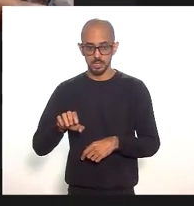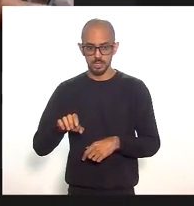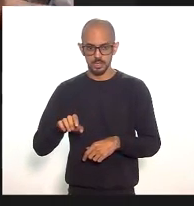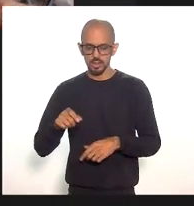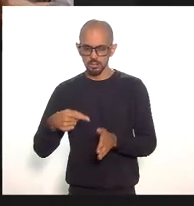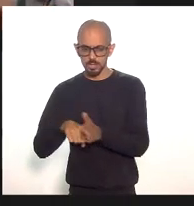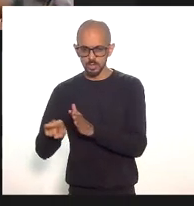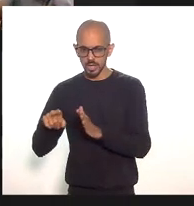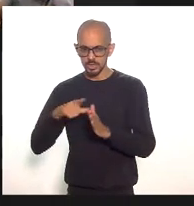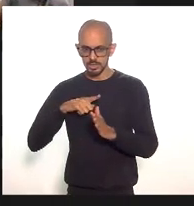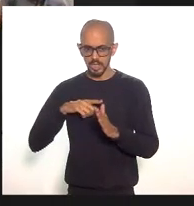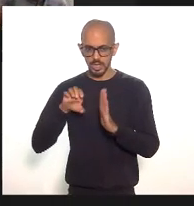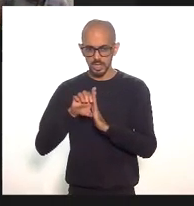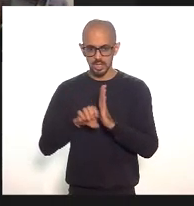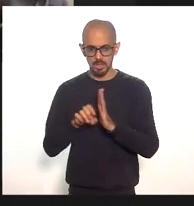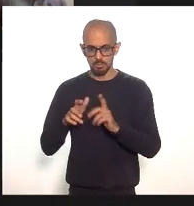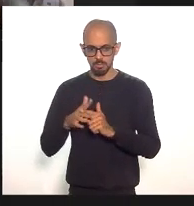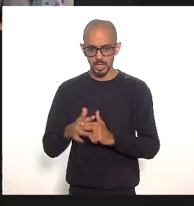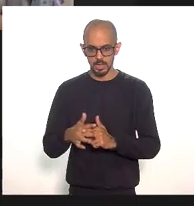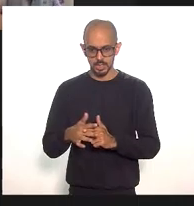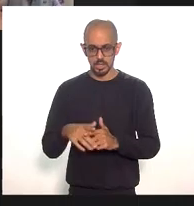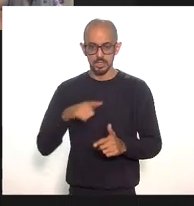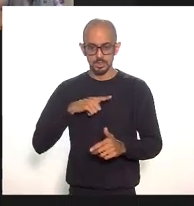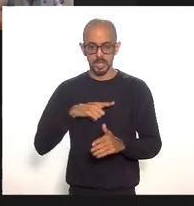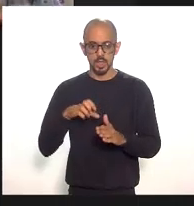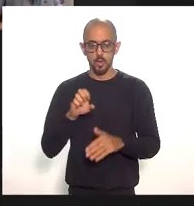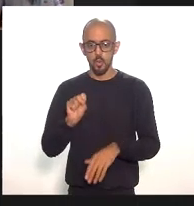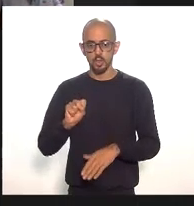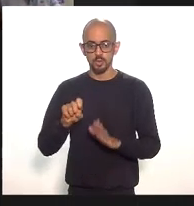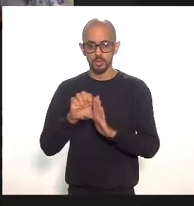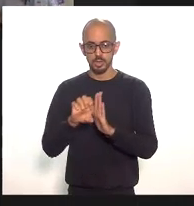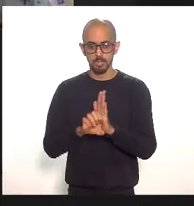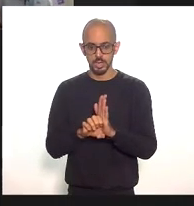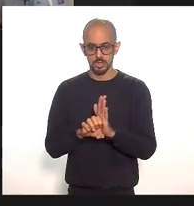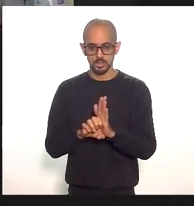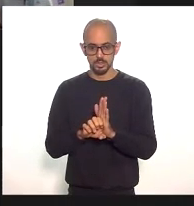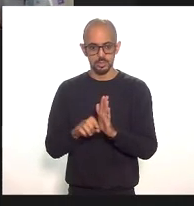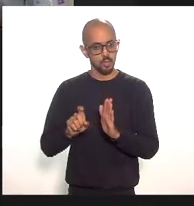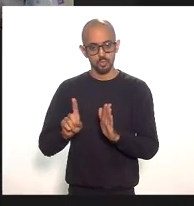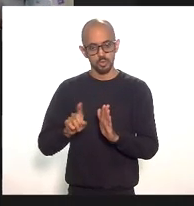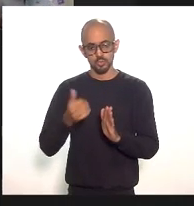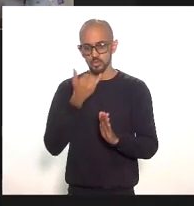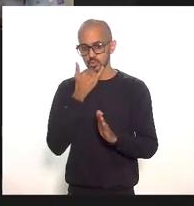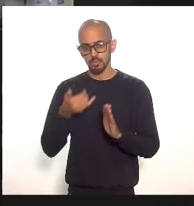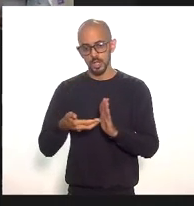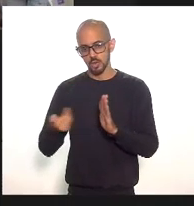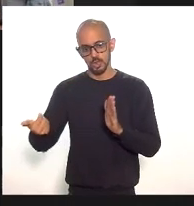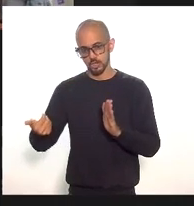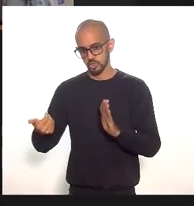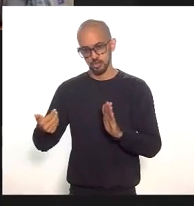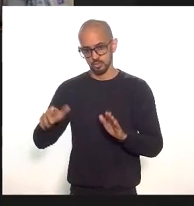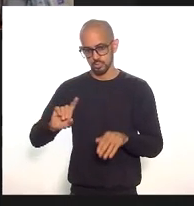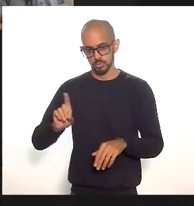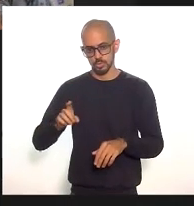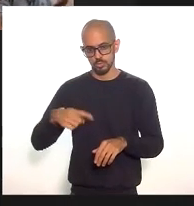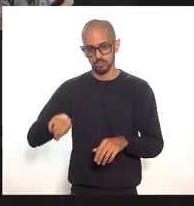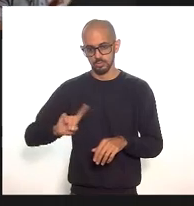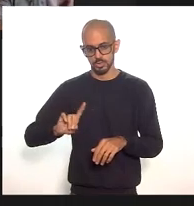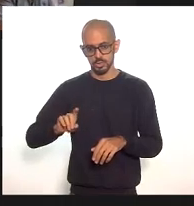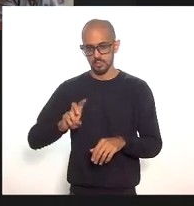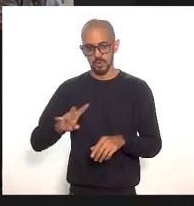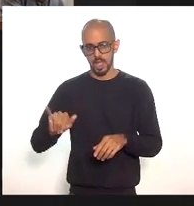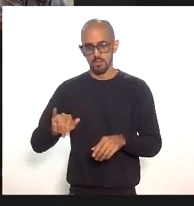emenda? Felipe Peixoto. O projeto recebeu 8 emendas. Ah, então eu retiro para a minha discussão, já que